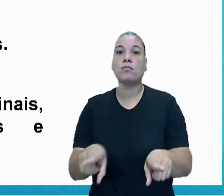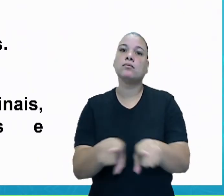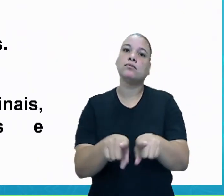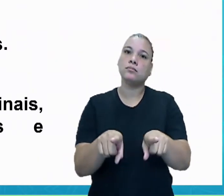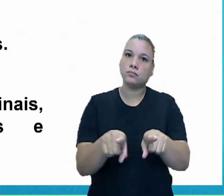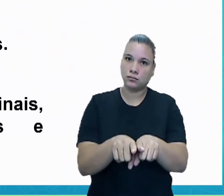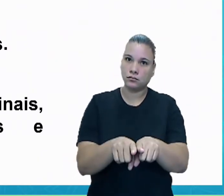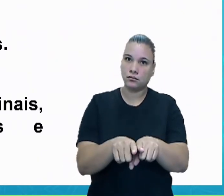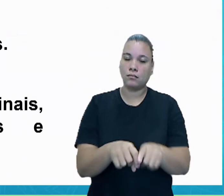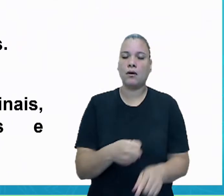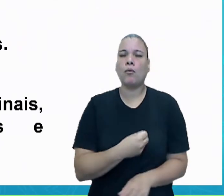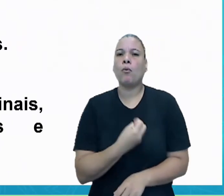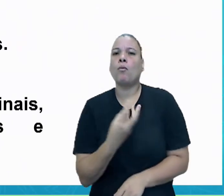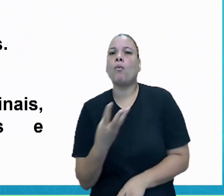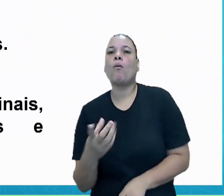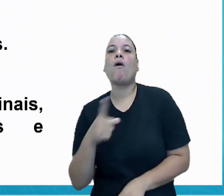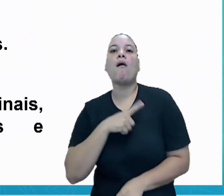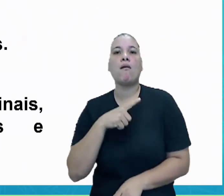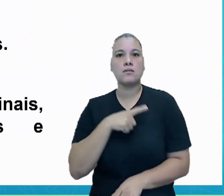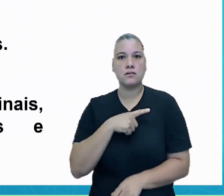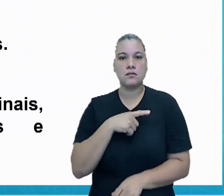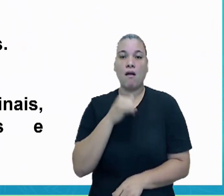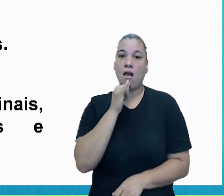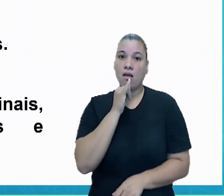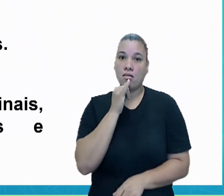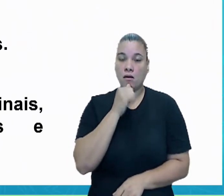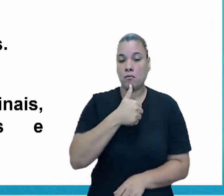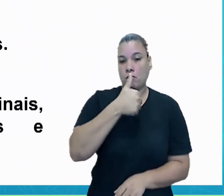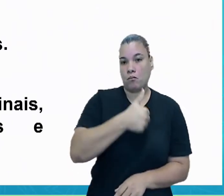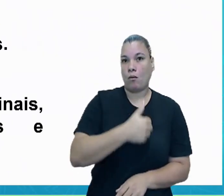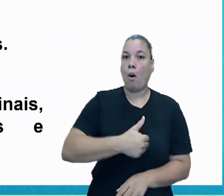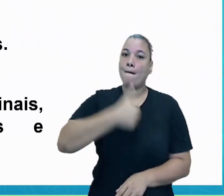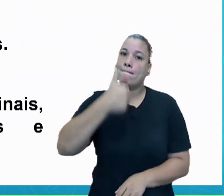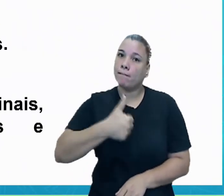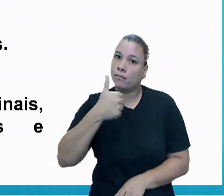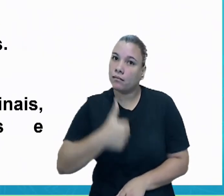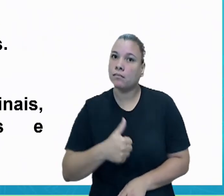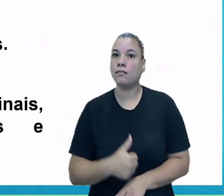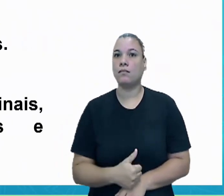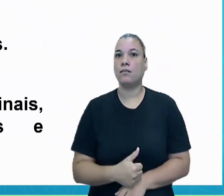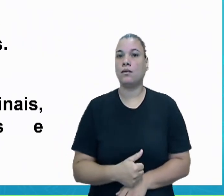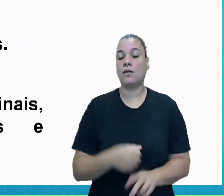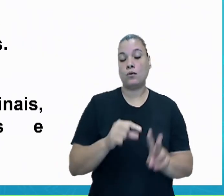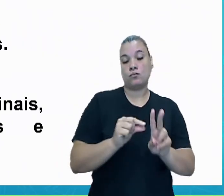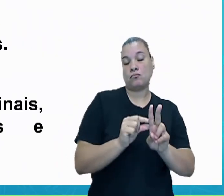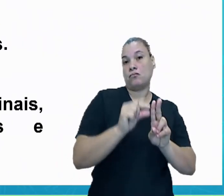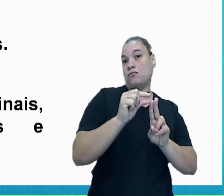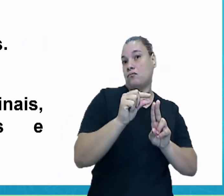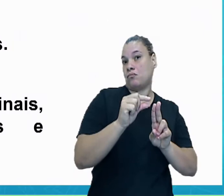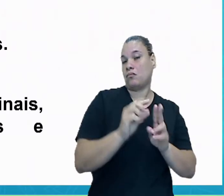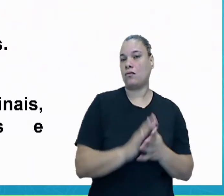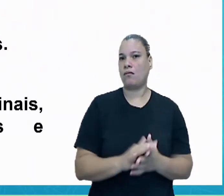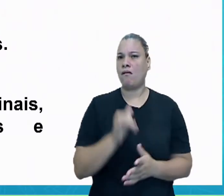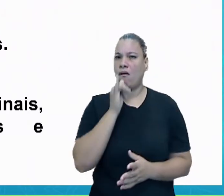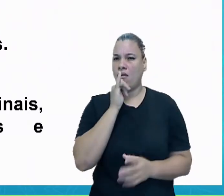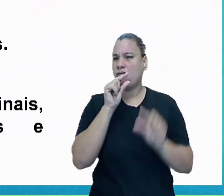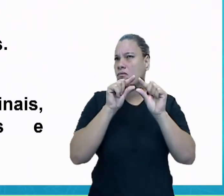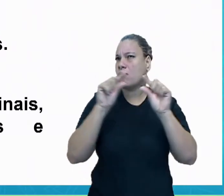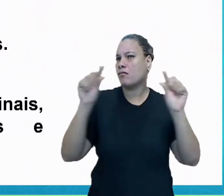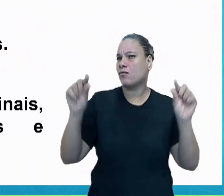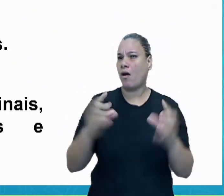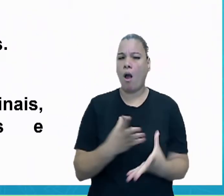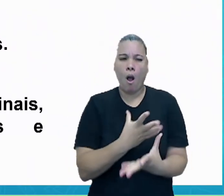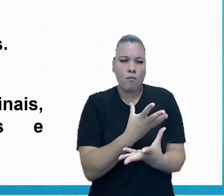elementos, tais como primeiro, dezenas. E aí o exemplo? Dezenas